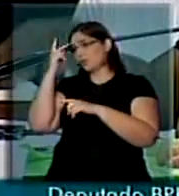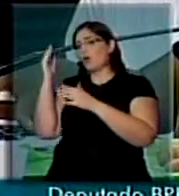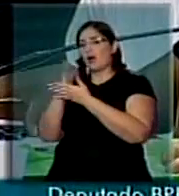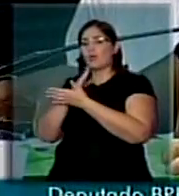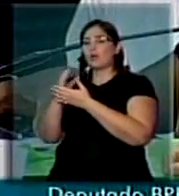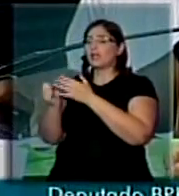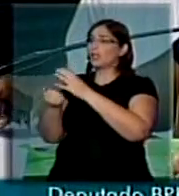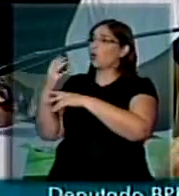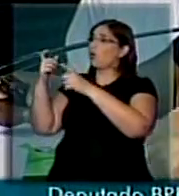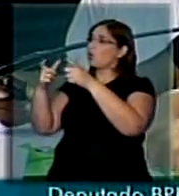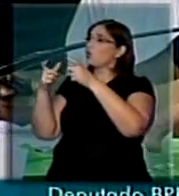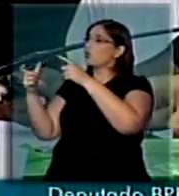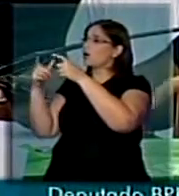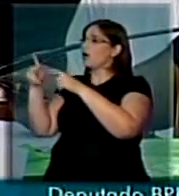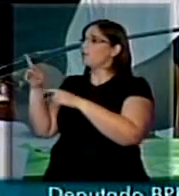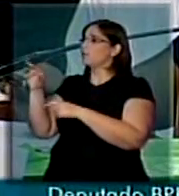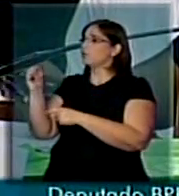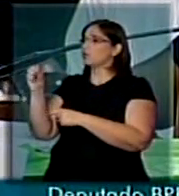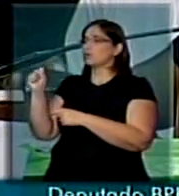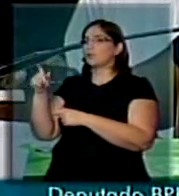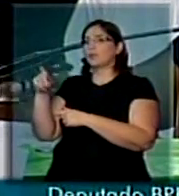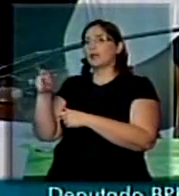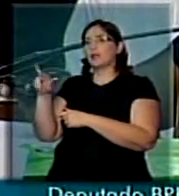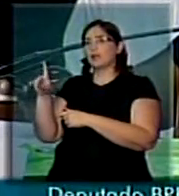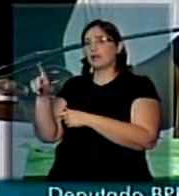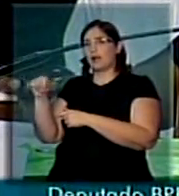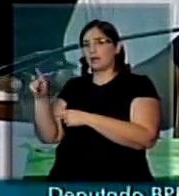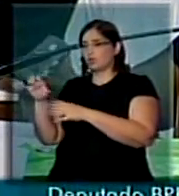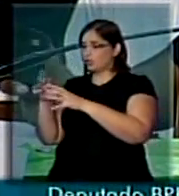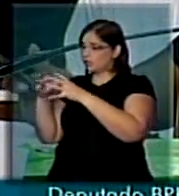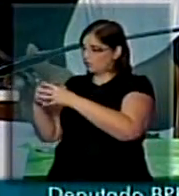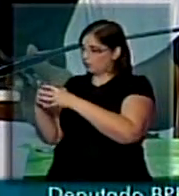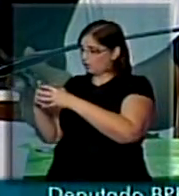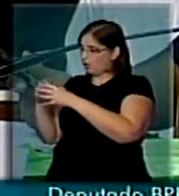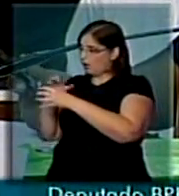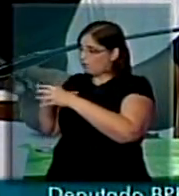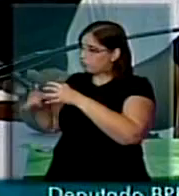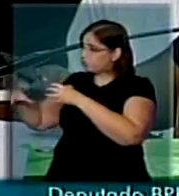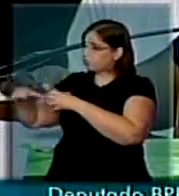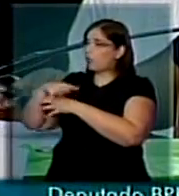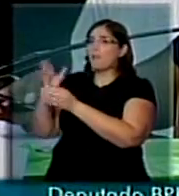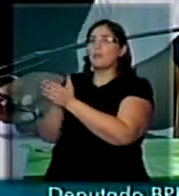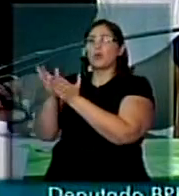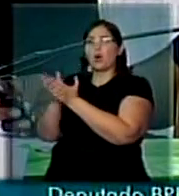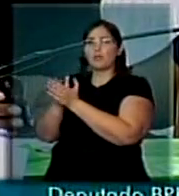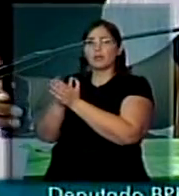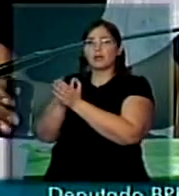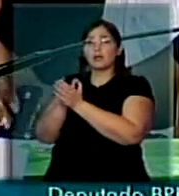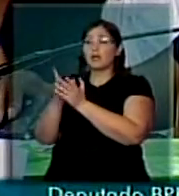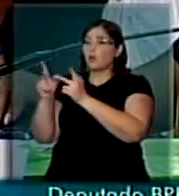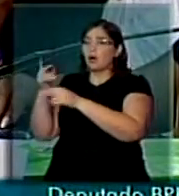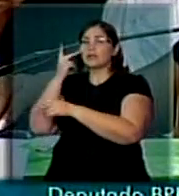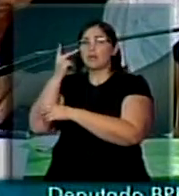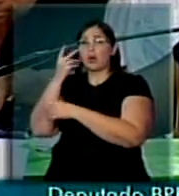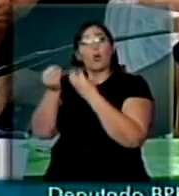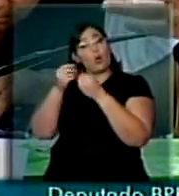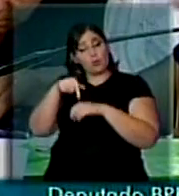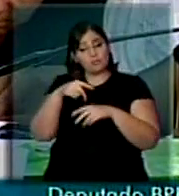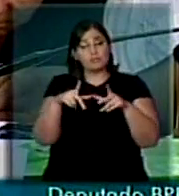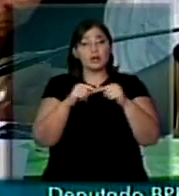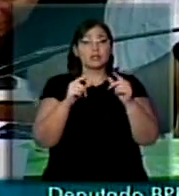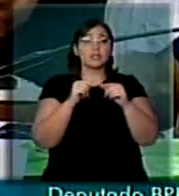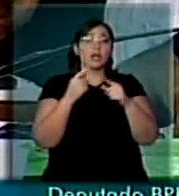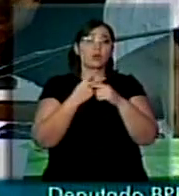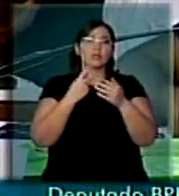de prosperidade cercadas por uma grande periferia, como é o caso de São Paulo, como é o caso aqui da cidade de Brasília, onde a gente tem aqui